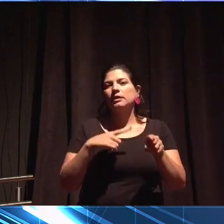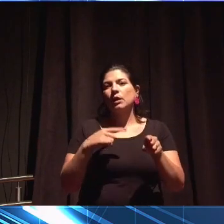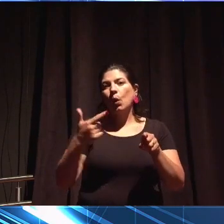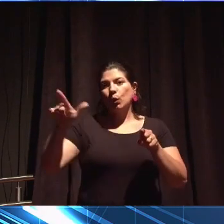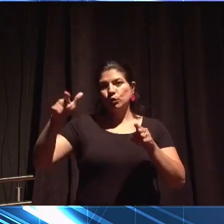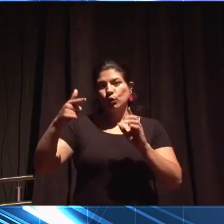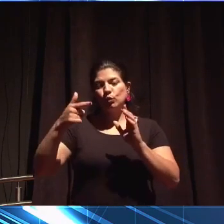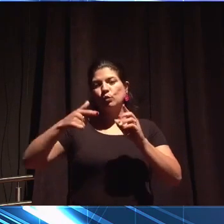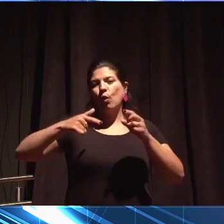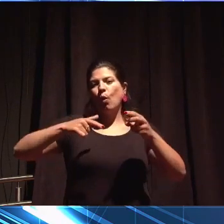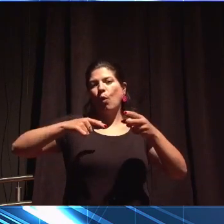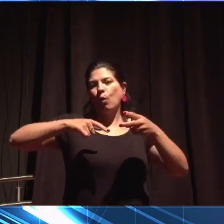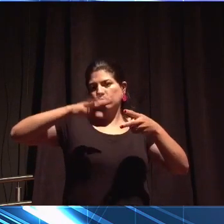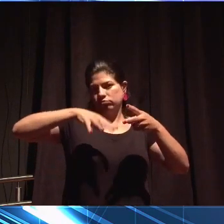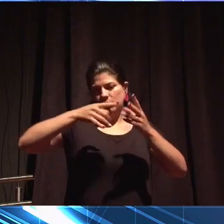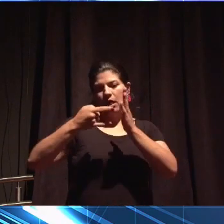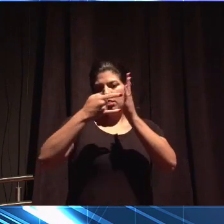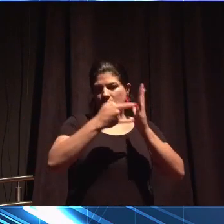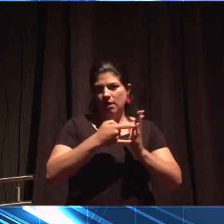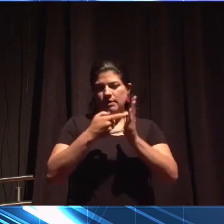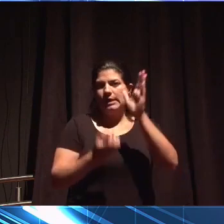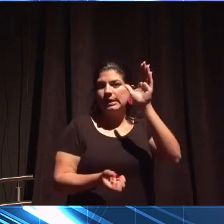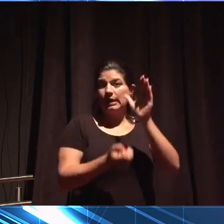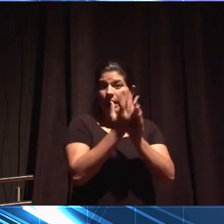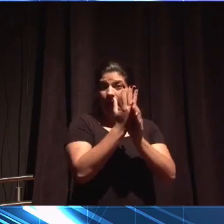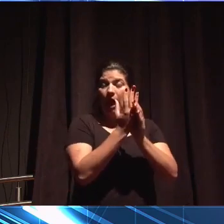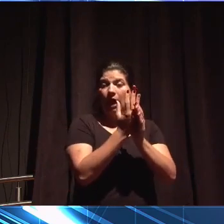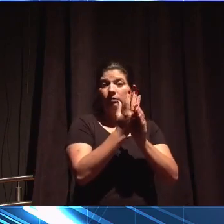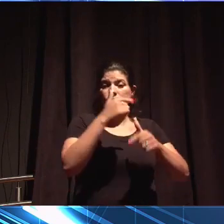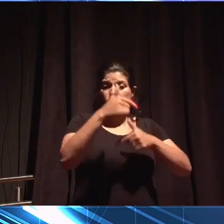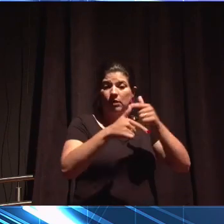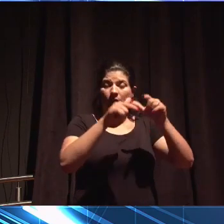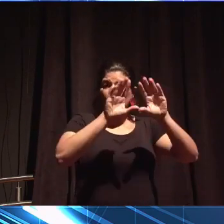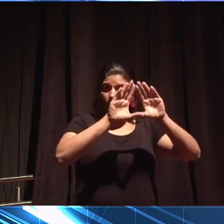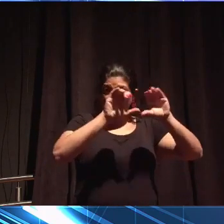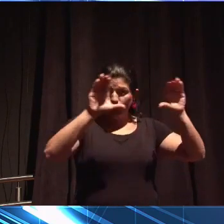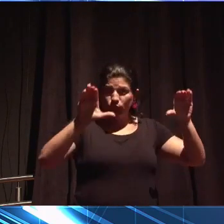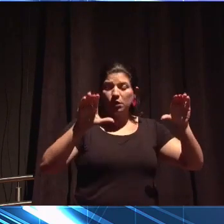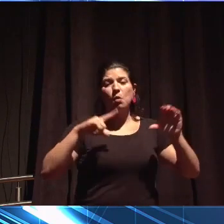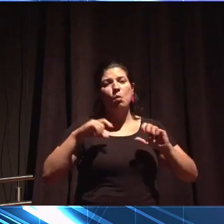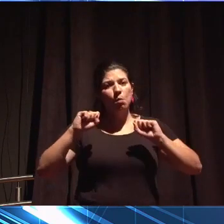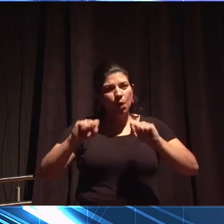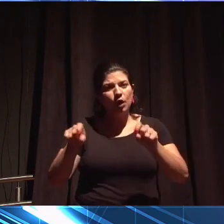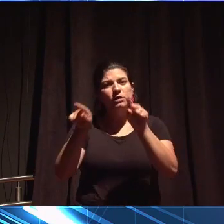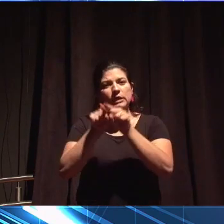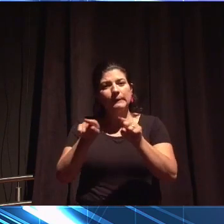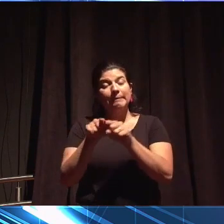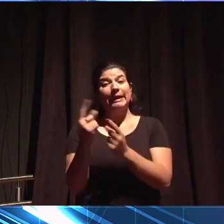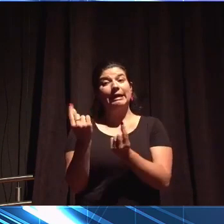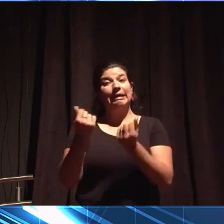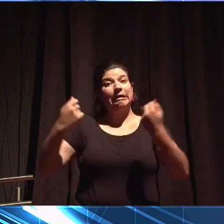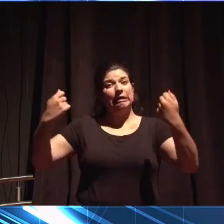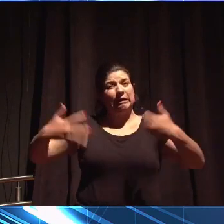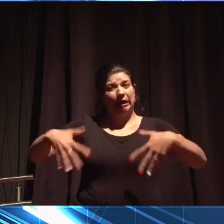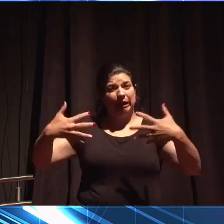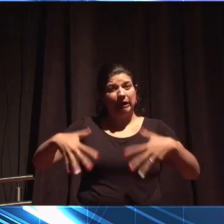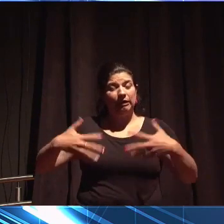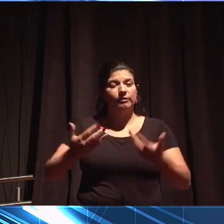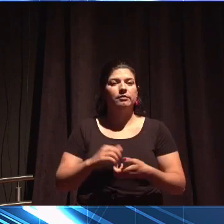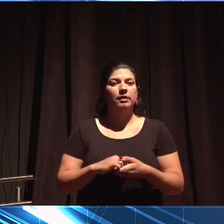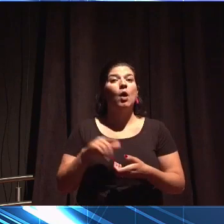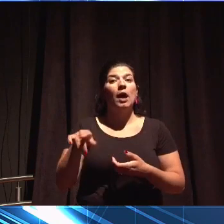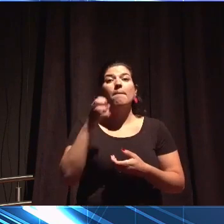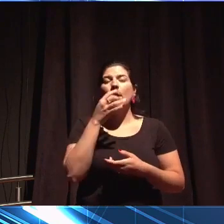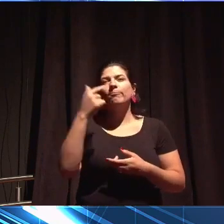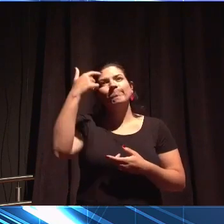dev, eu estou lá e preciso criar algum serviço na nuvem, eu posso fazer isso rapidão, mas aí eu também posso fazer isso um pouco caro, né? Então, é legal ter em